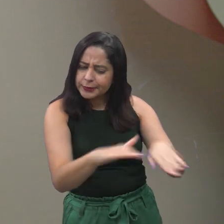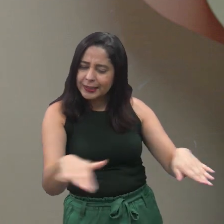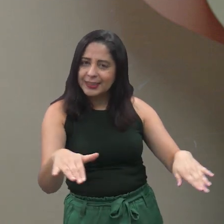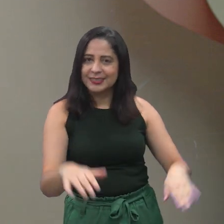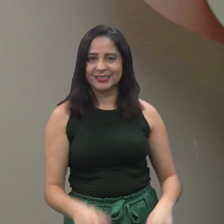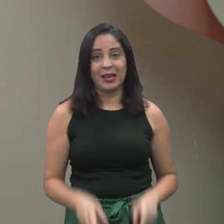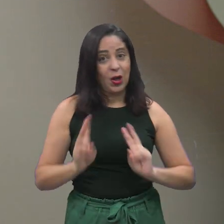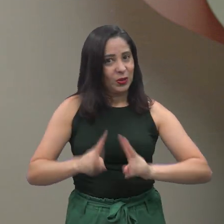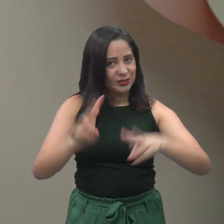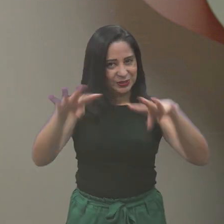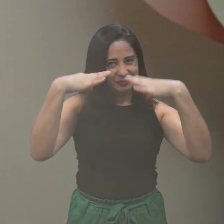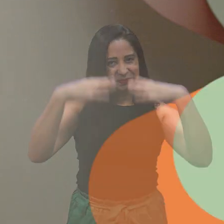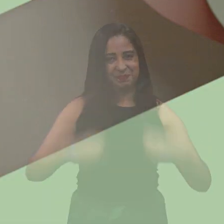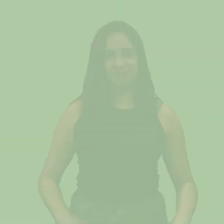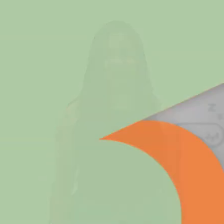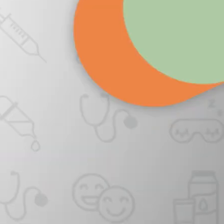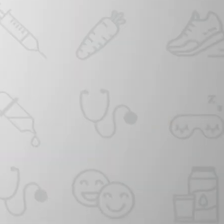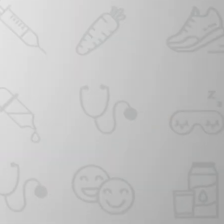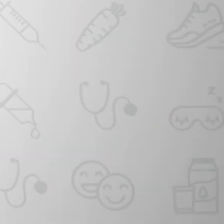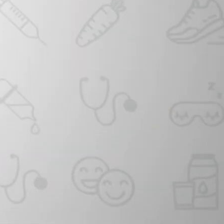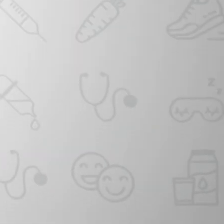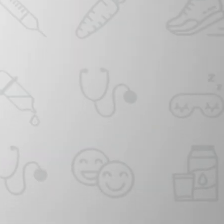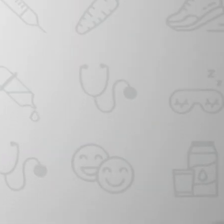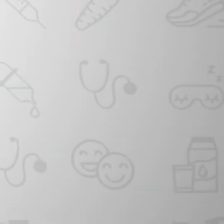Então, fica aí que nós já voltamos.